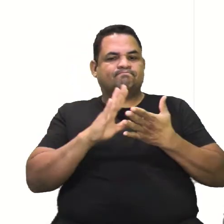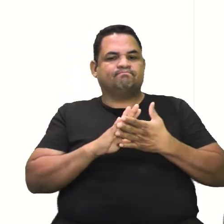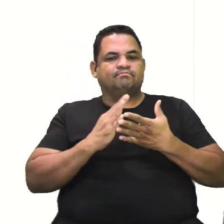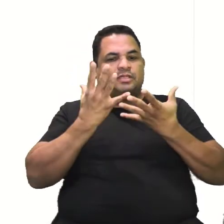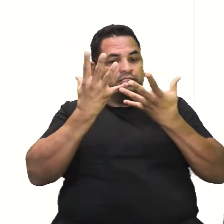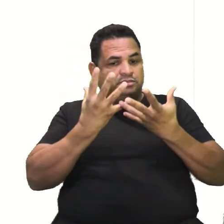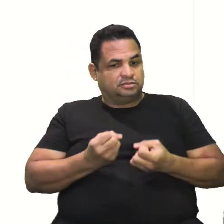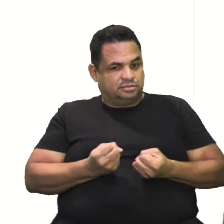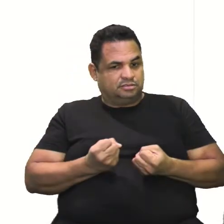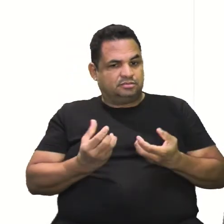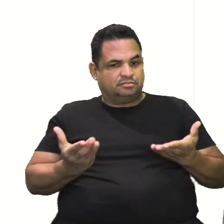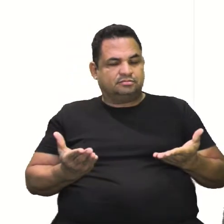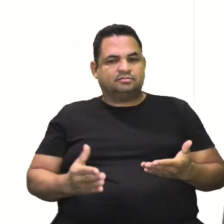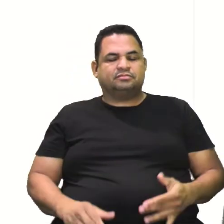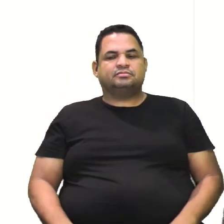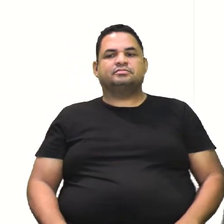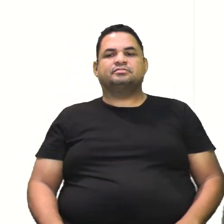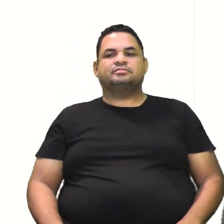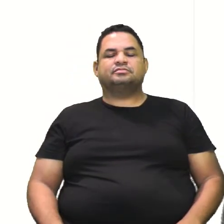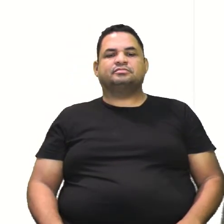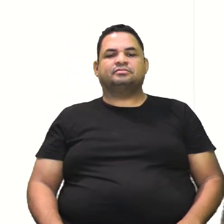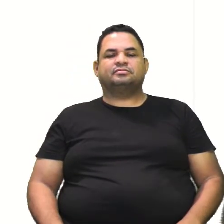Concorda?